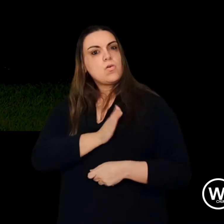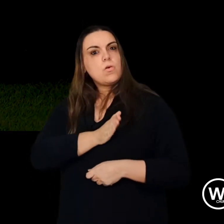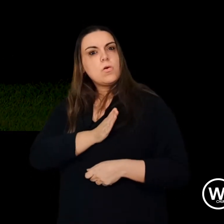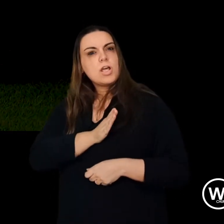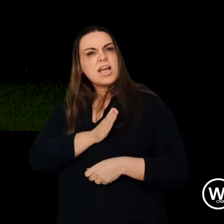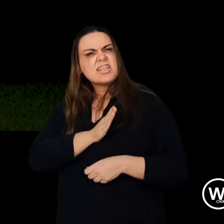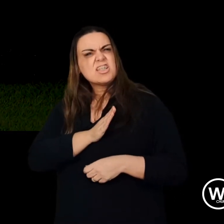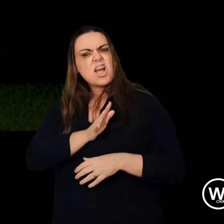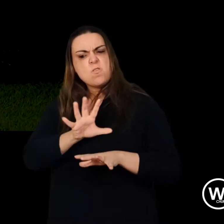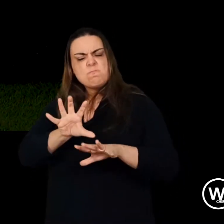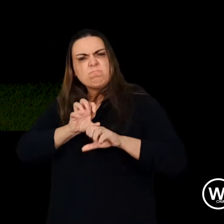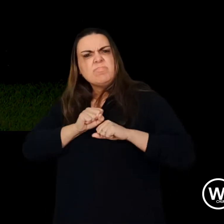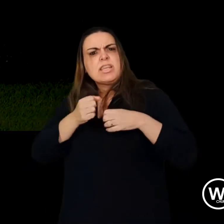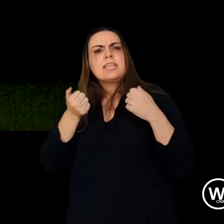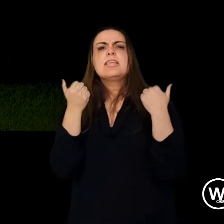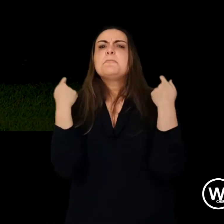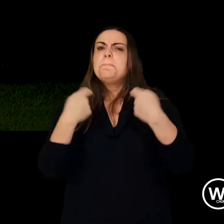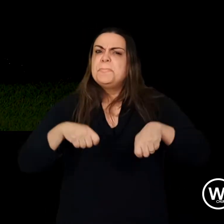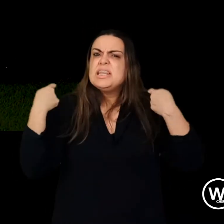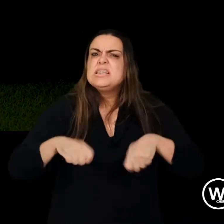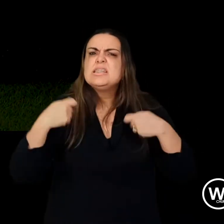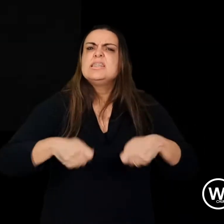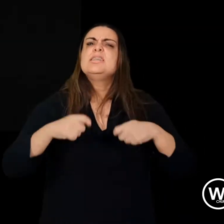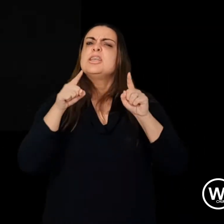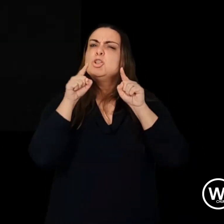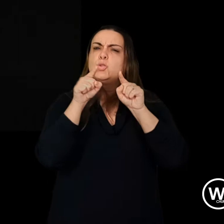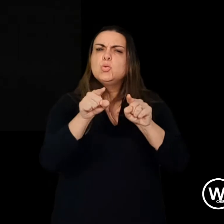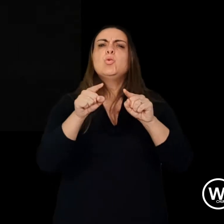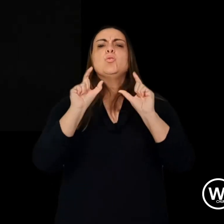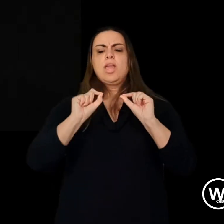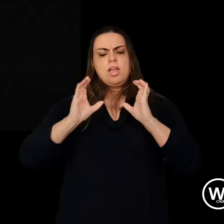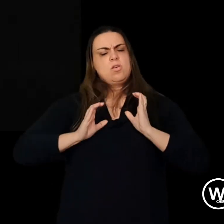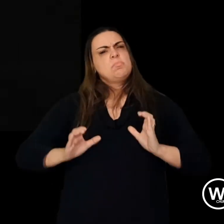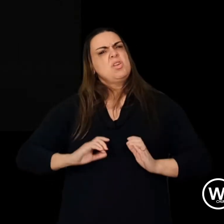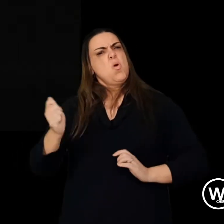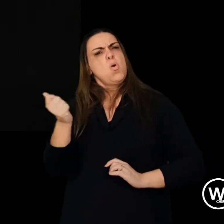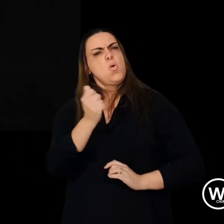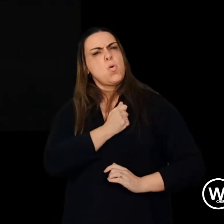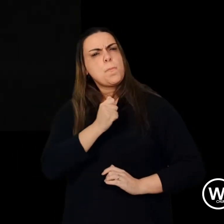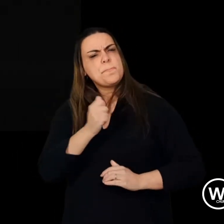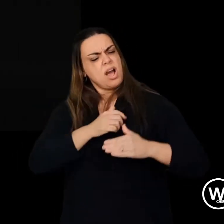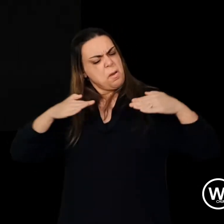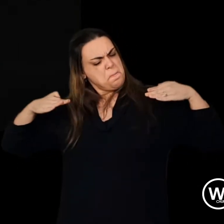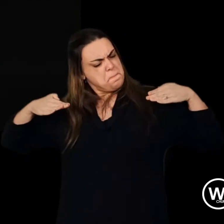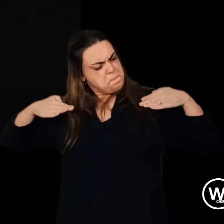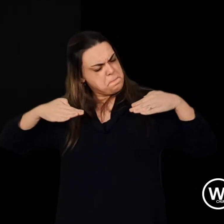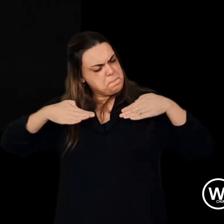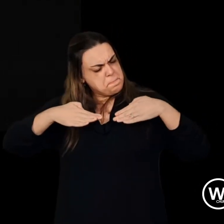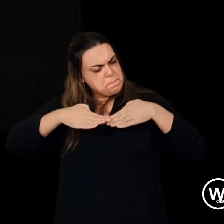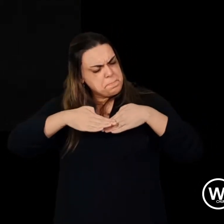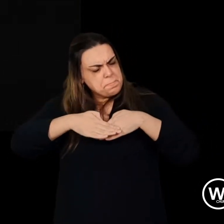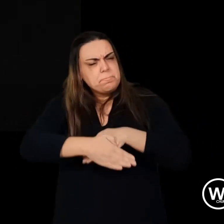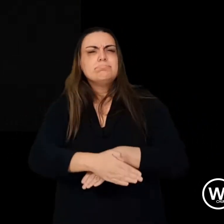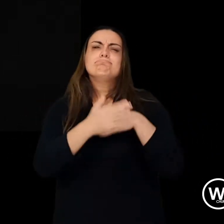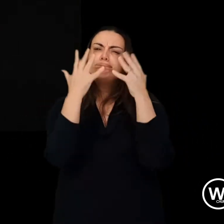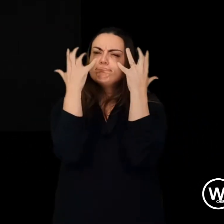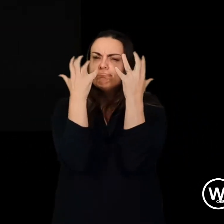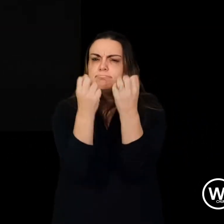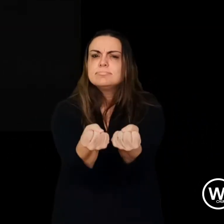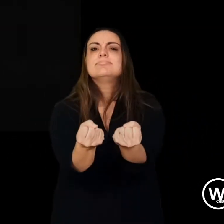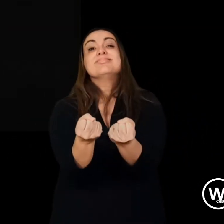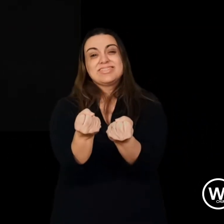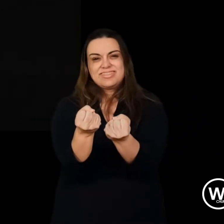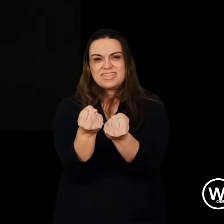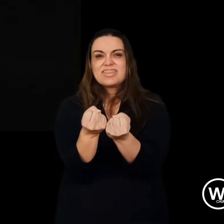o discernimento. Ele está dizendo que precisa ter uma postura de humildade, de reverência, de sujeição.